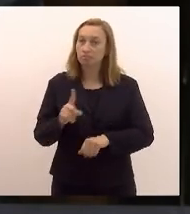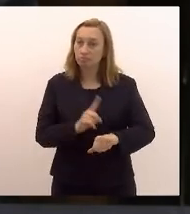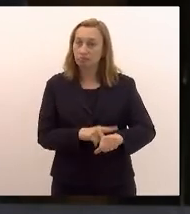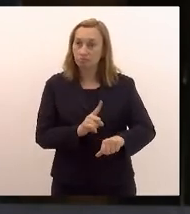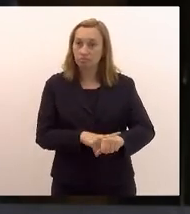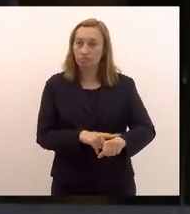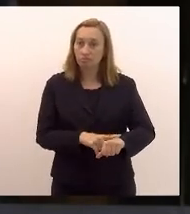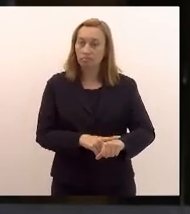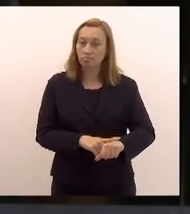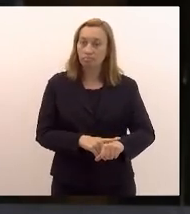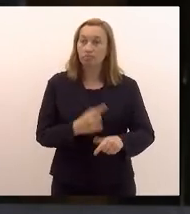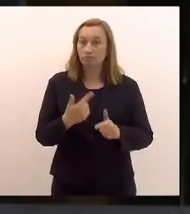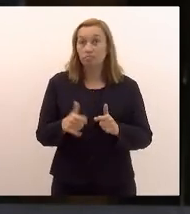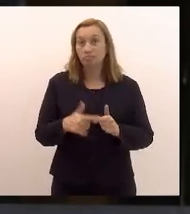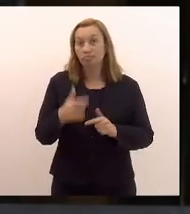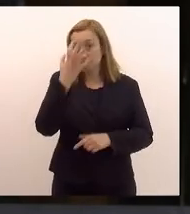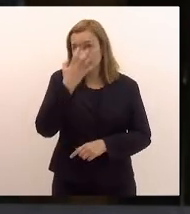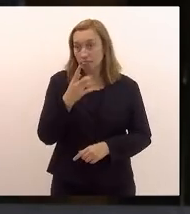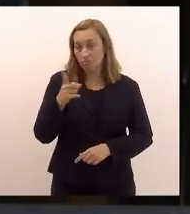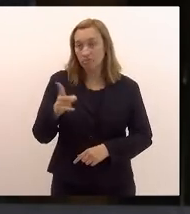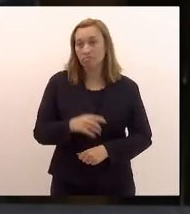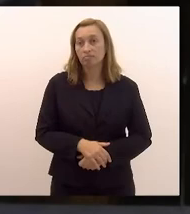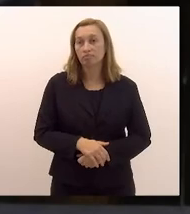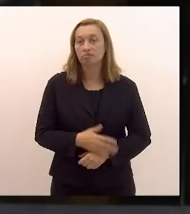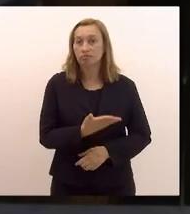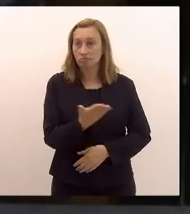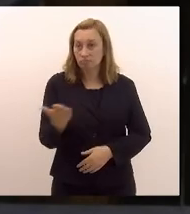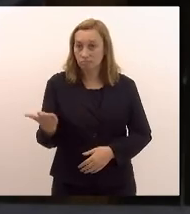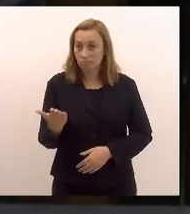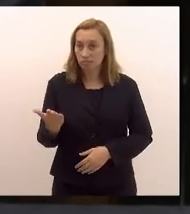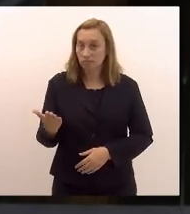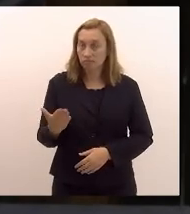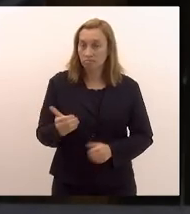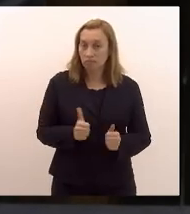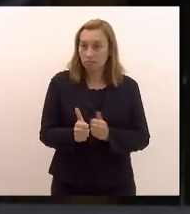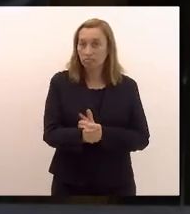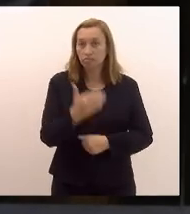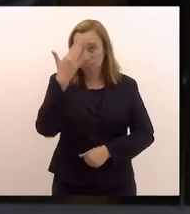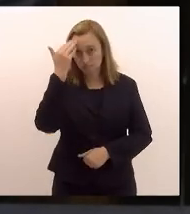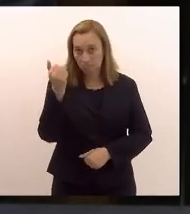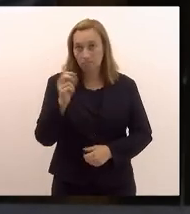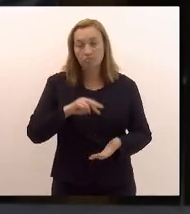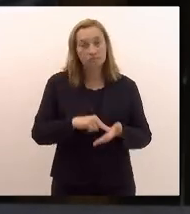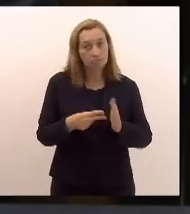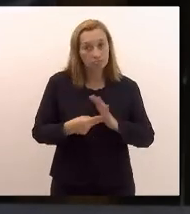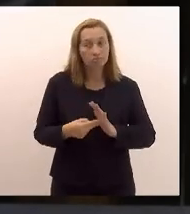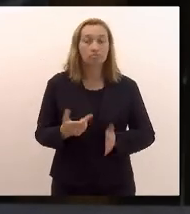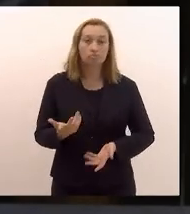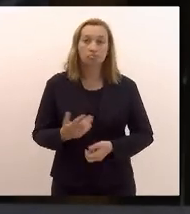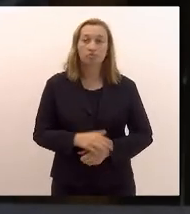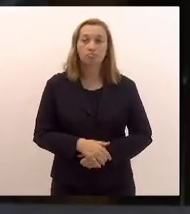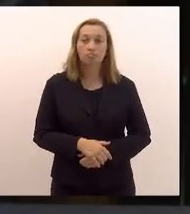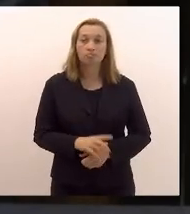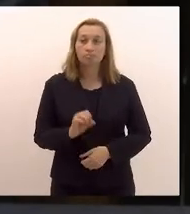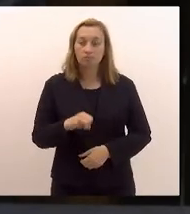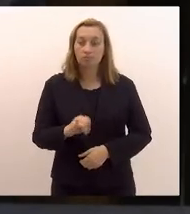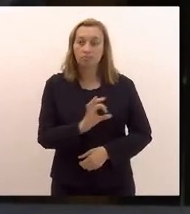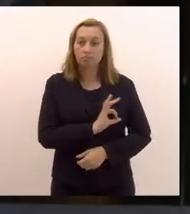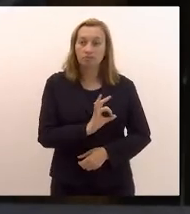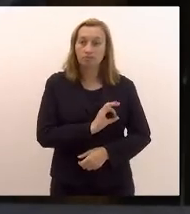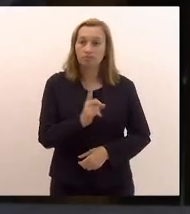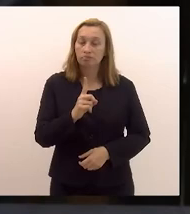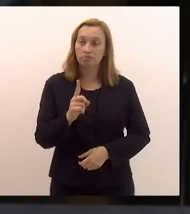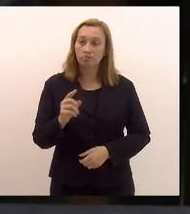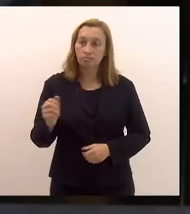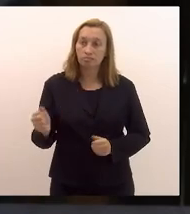poderemos ter um problema sério ali e vocês que estão na ponta sabe significaria que os policiais militares